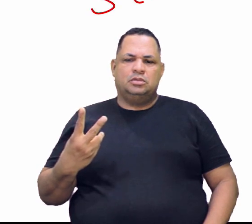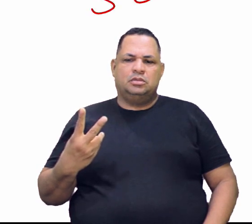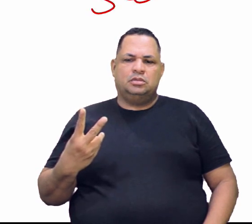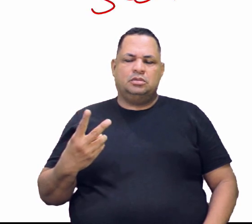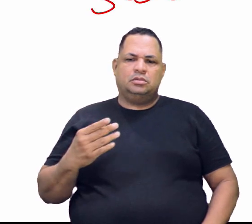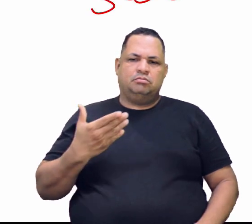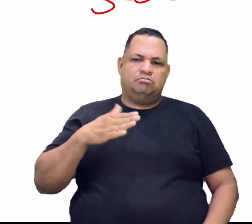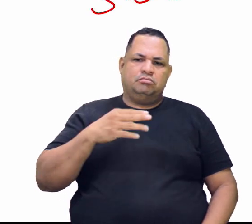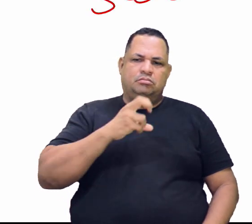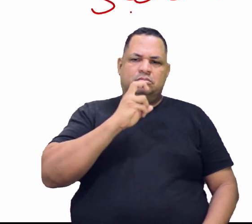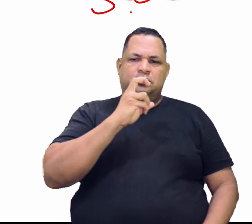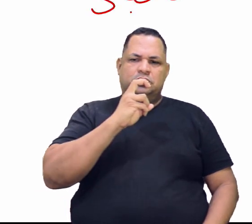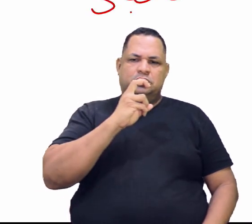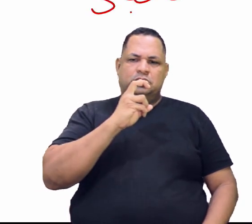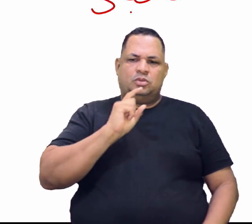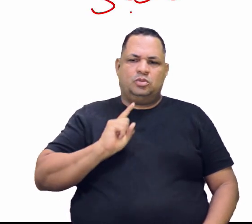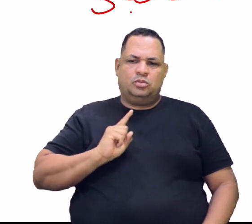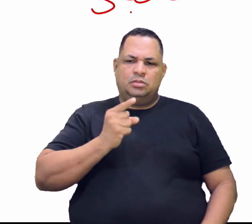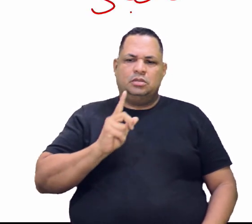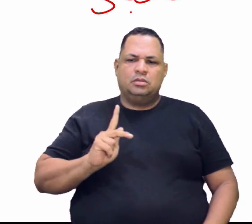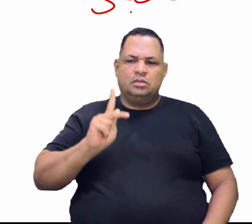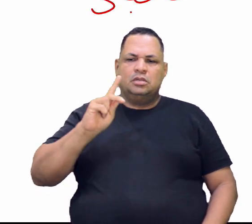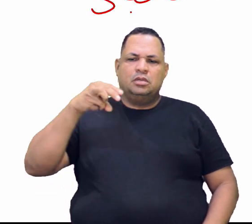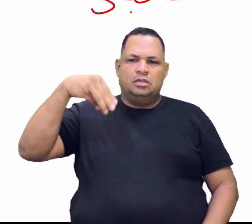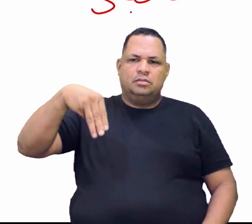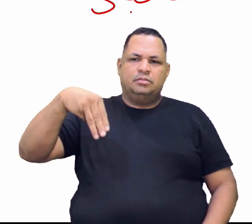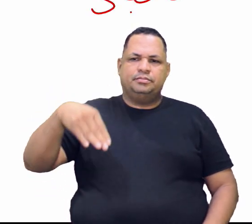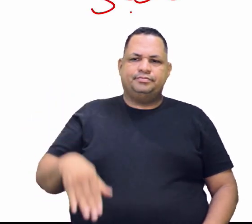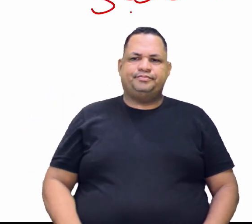nada, dá em torno de 5.000 km. Nada.